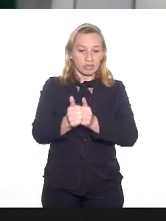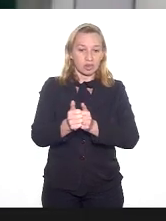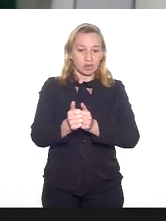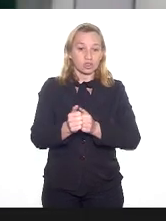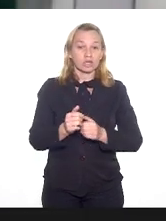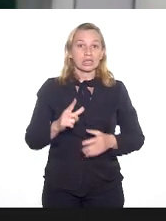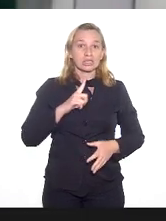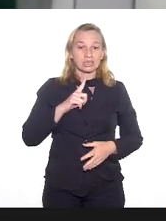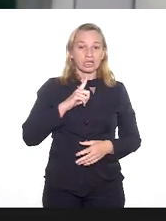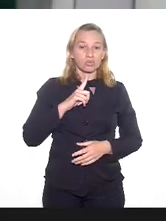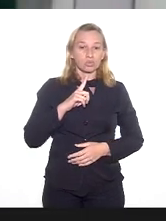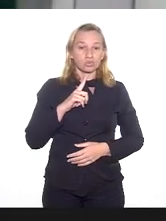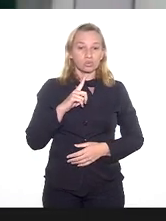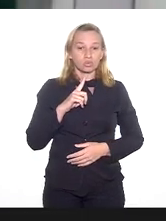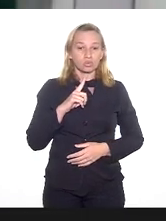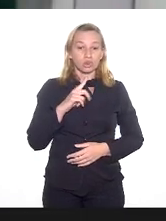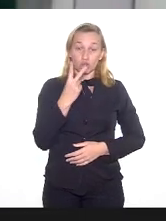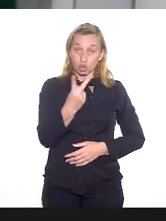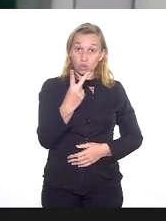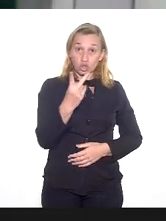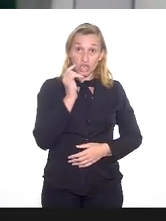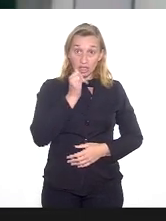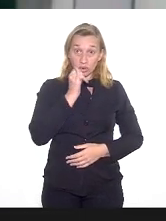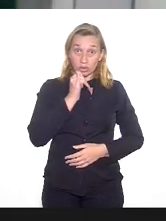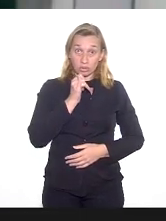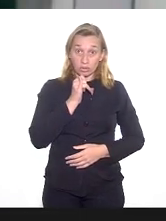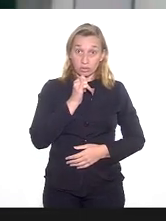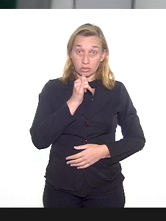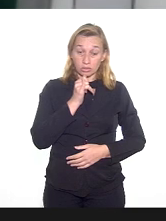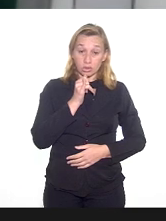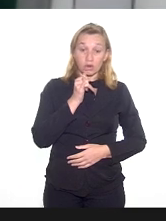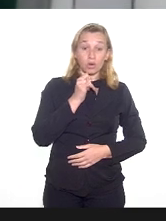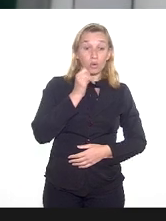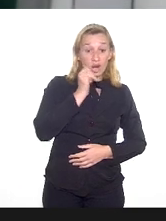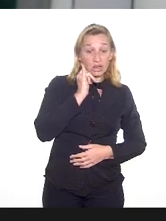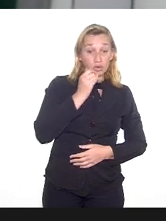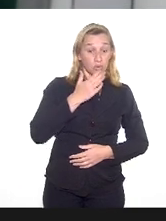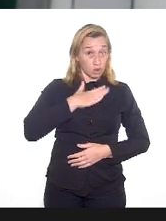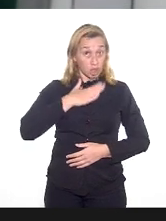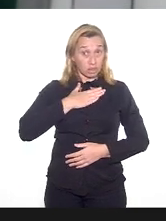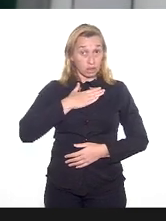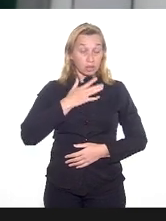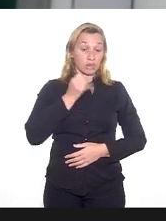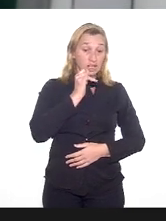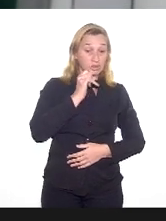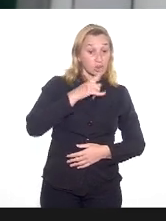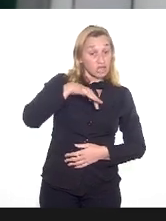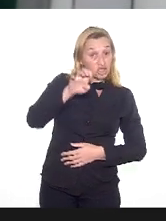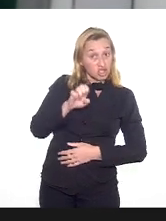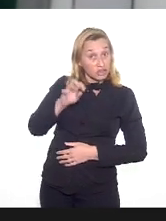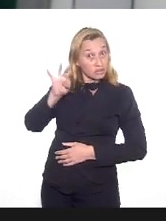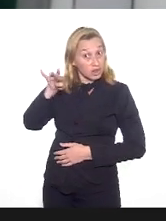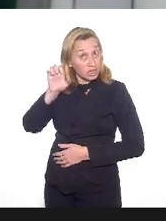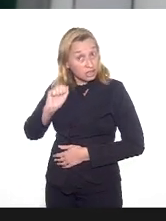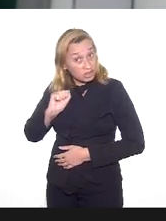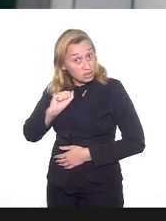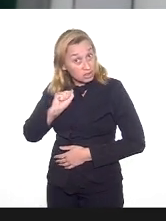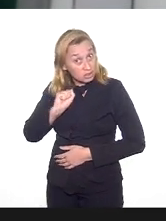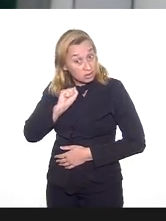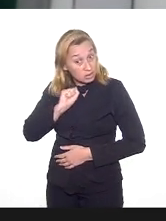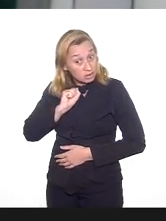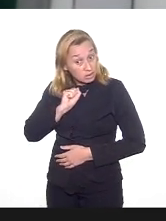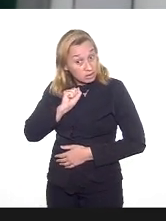nós temos, salvo engano, dois relatórios. O relatório apresentado por mim e o relatório,